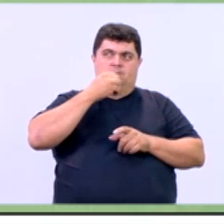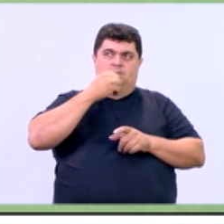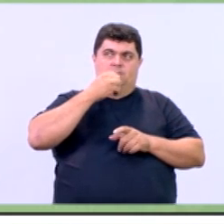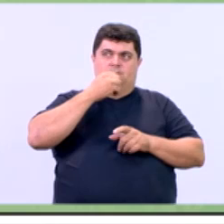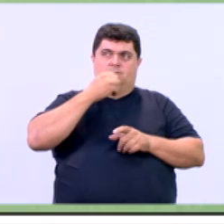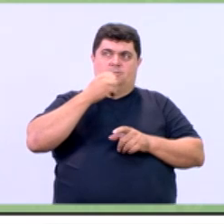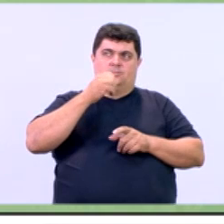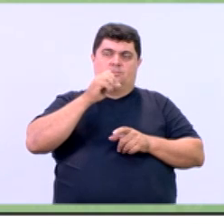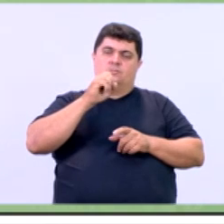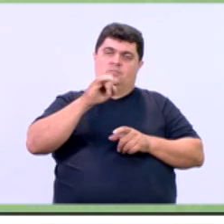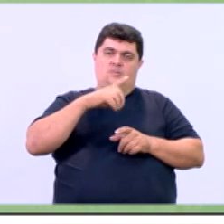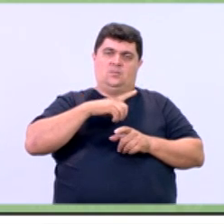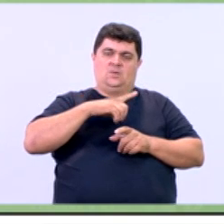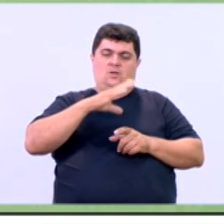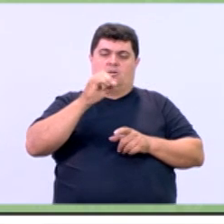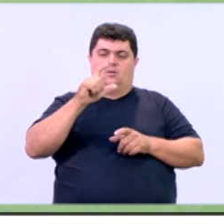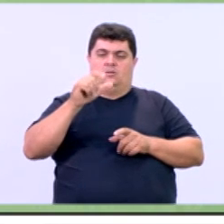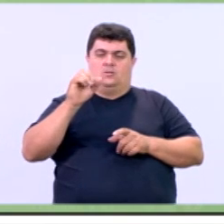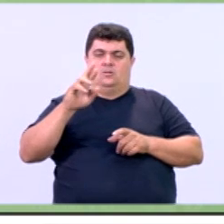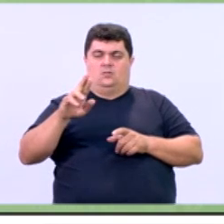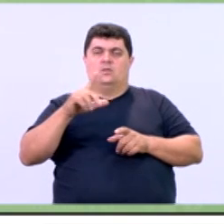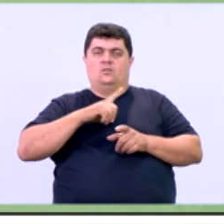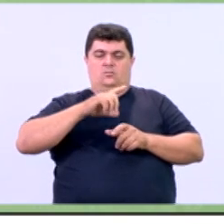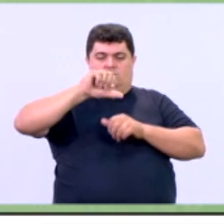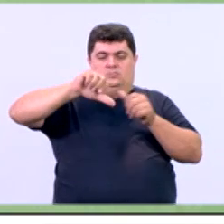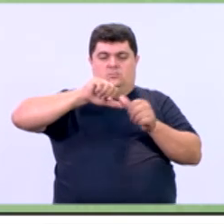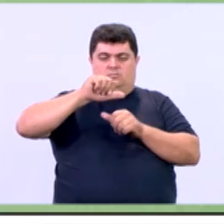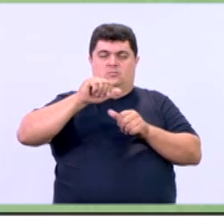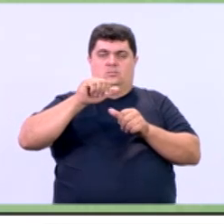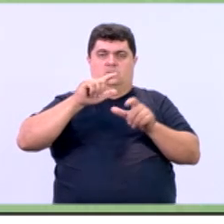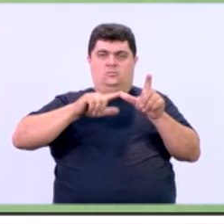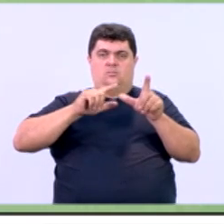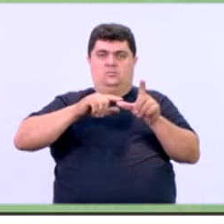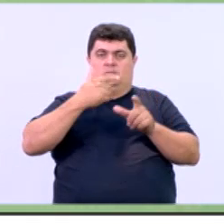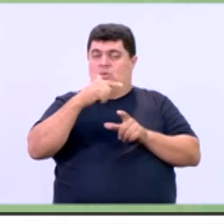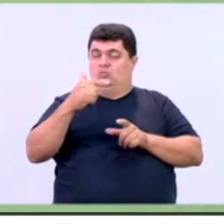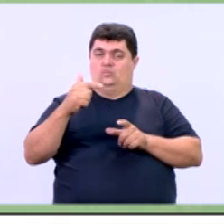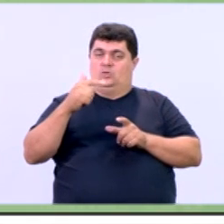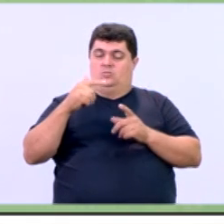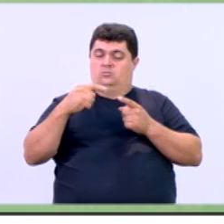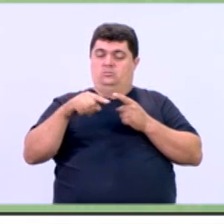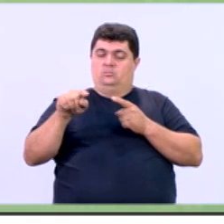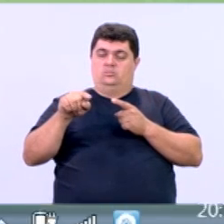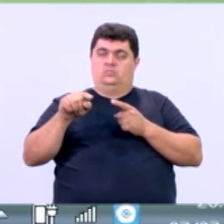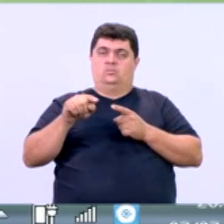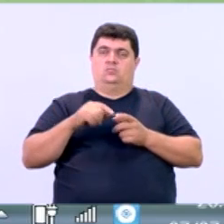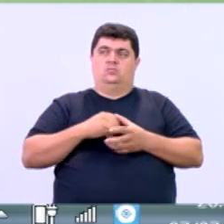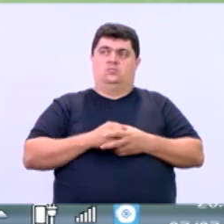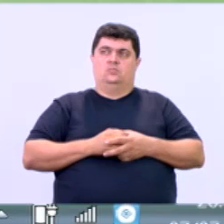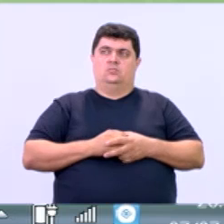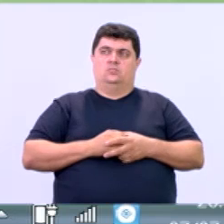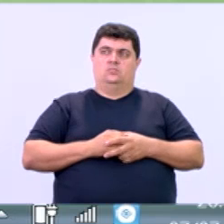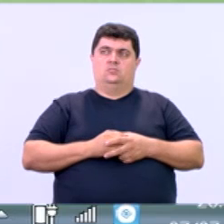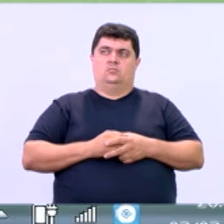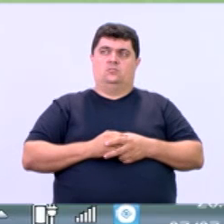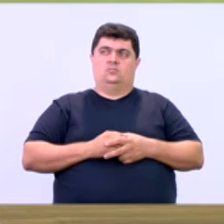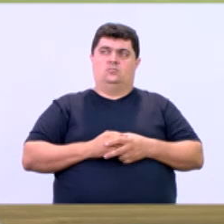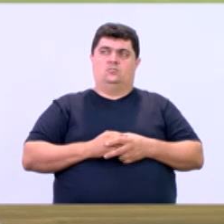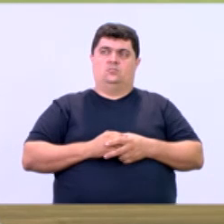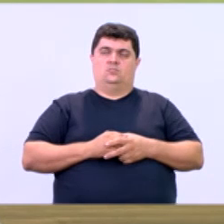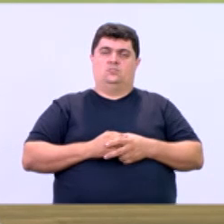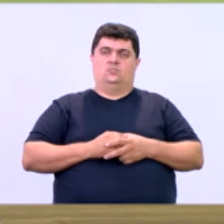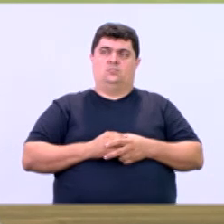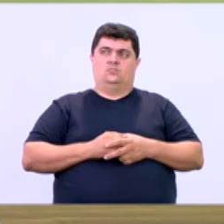o atributo color, por exemplo, nós estaríamos modificando apenas a fonte, mas não é esse o caso, né? Modifica a cor